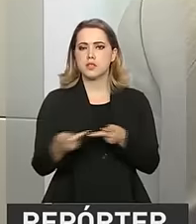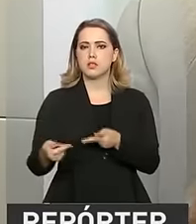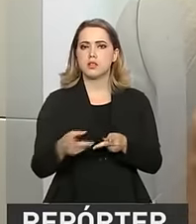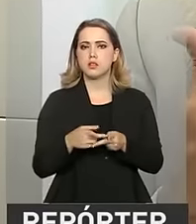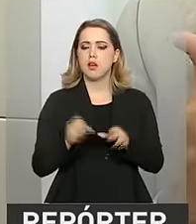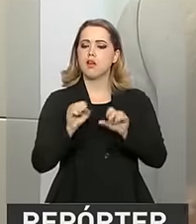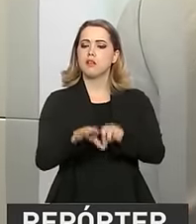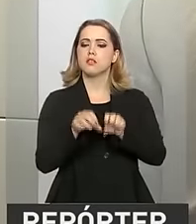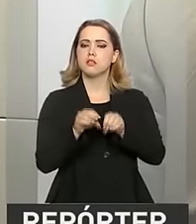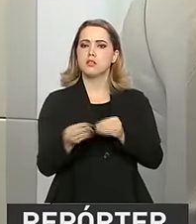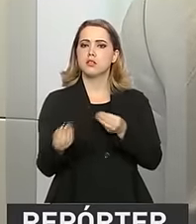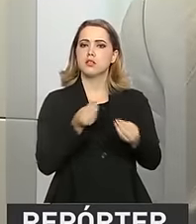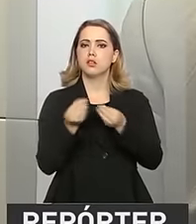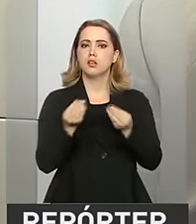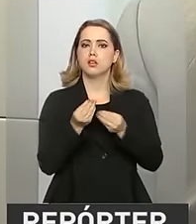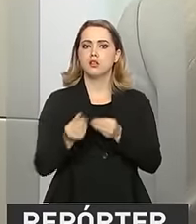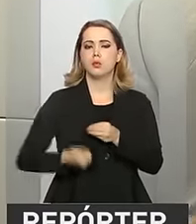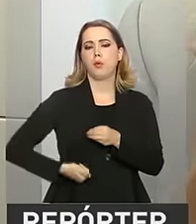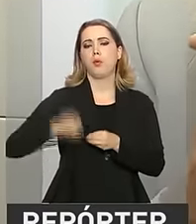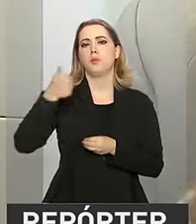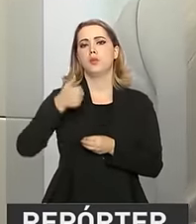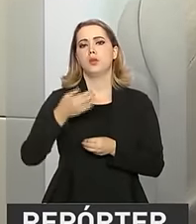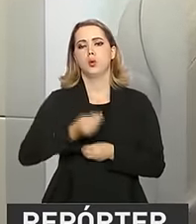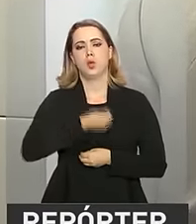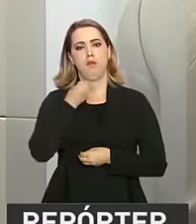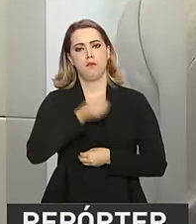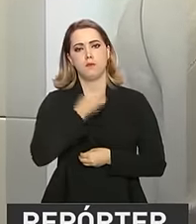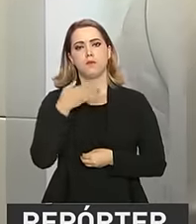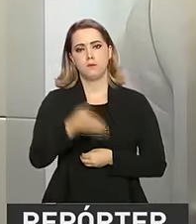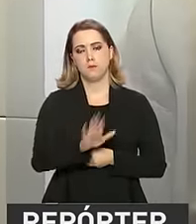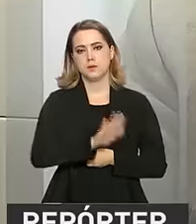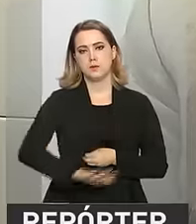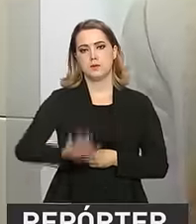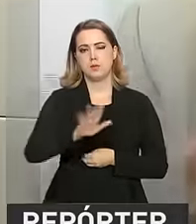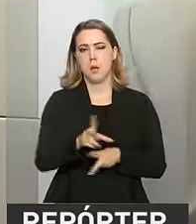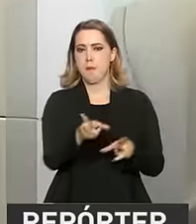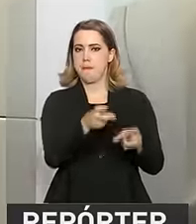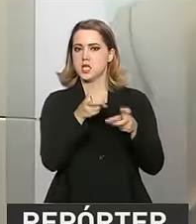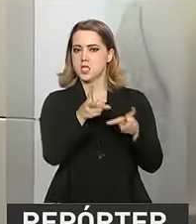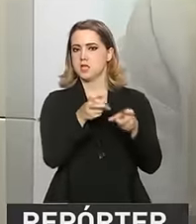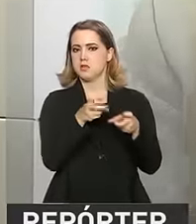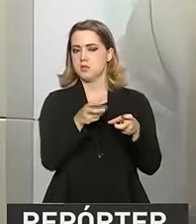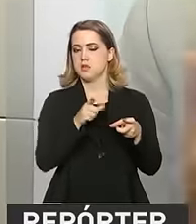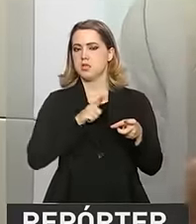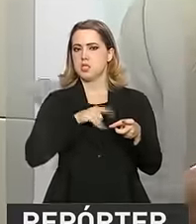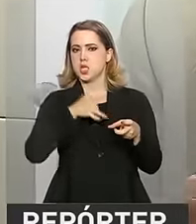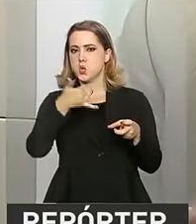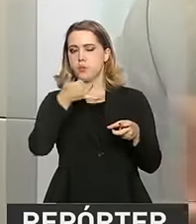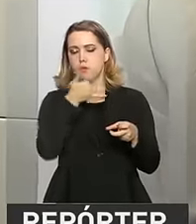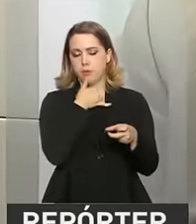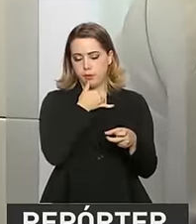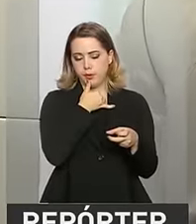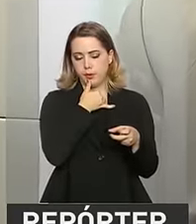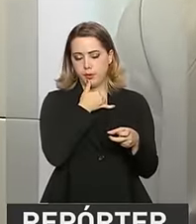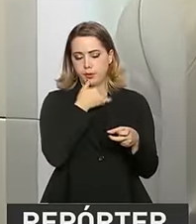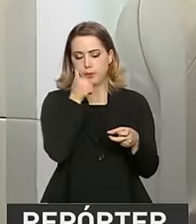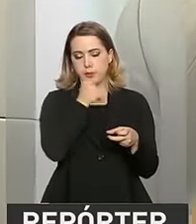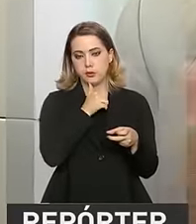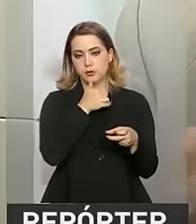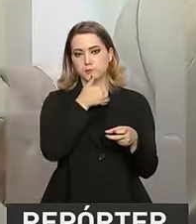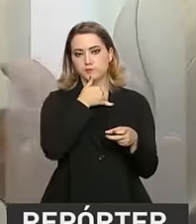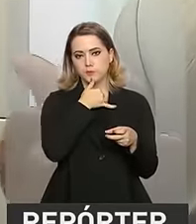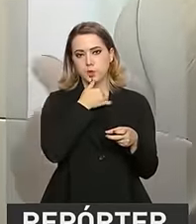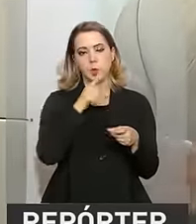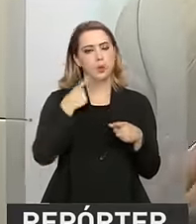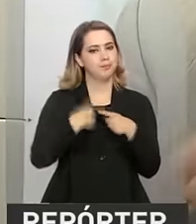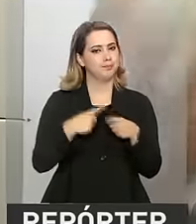fazer como estimular a criança nesse período eh detectar se a mãe tá deprimida ou não porque a uma mãe deprimida nesse período ela é